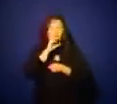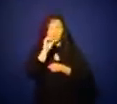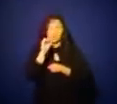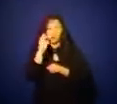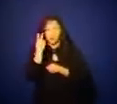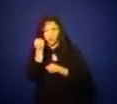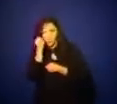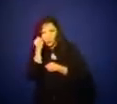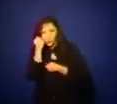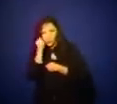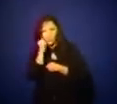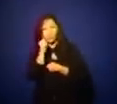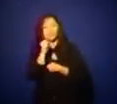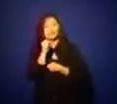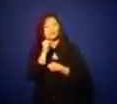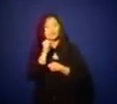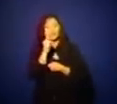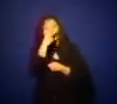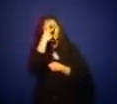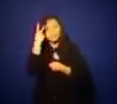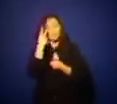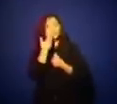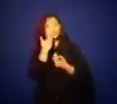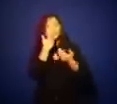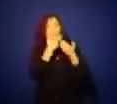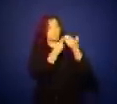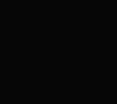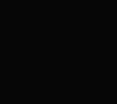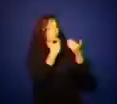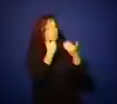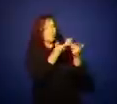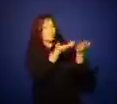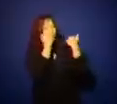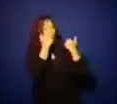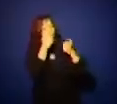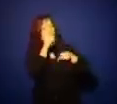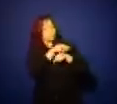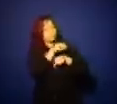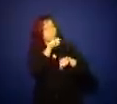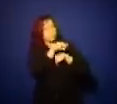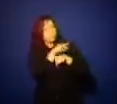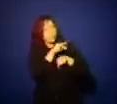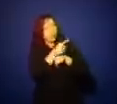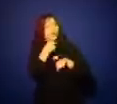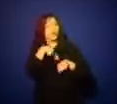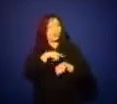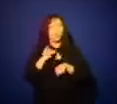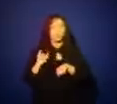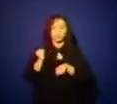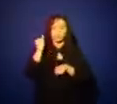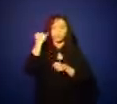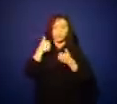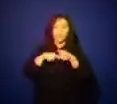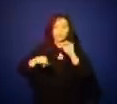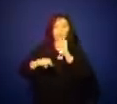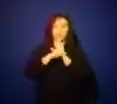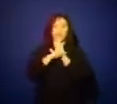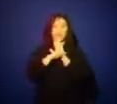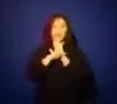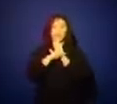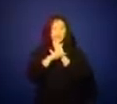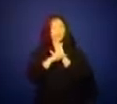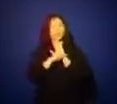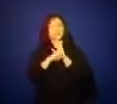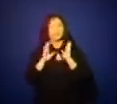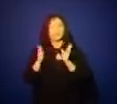teve realmente um excesso de oferta e uma diminuição de demanda a gente passou vários anos com juros negativo esses